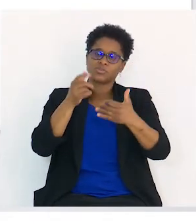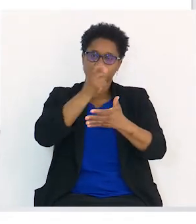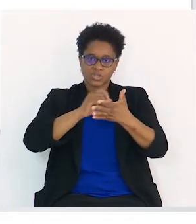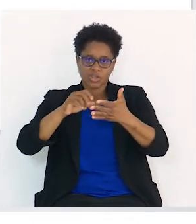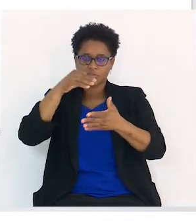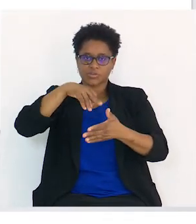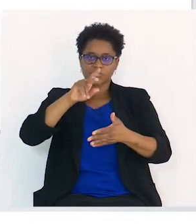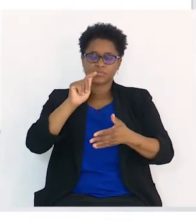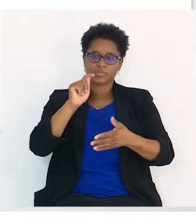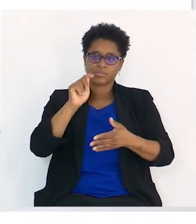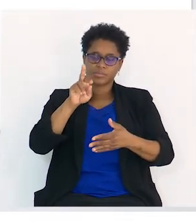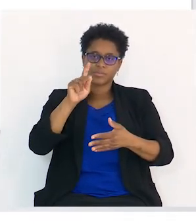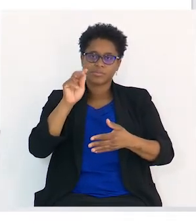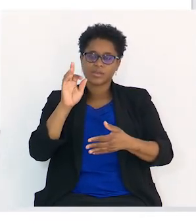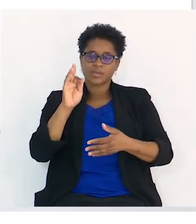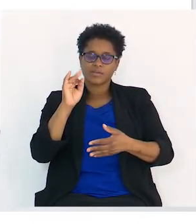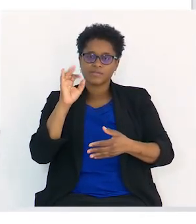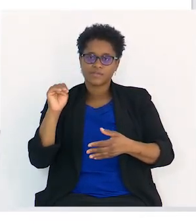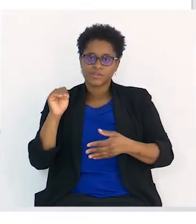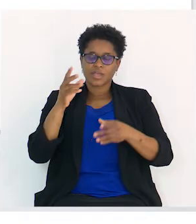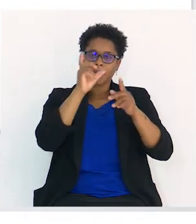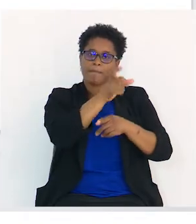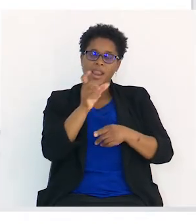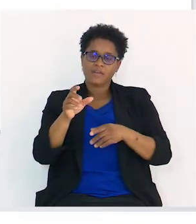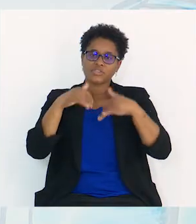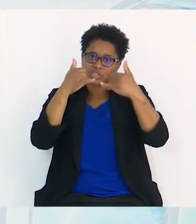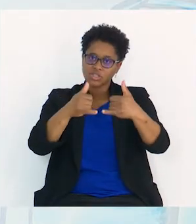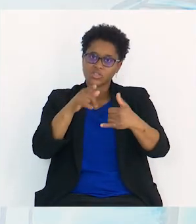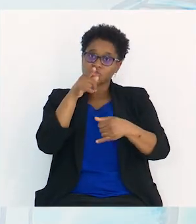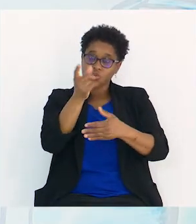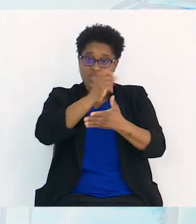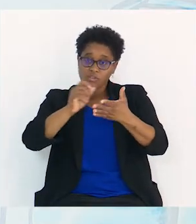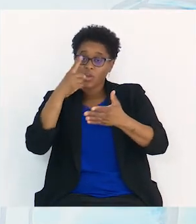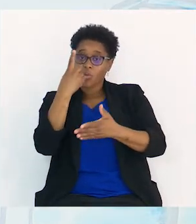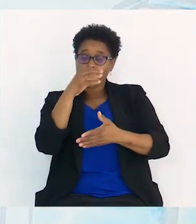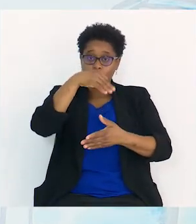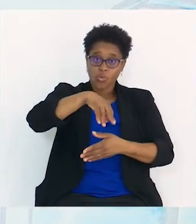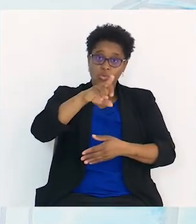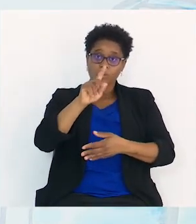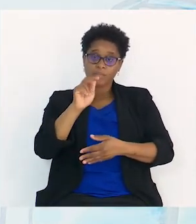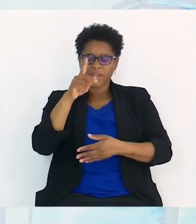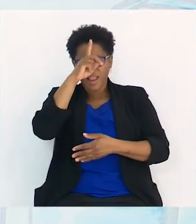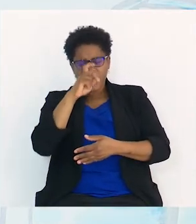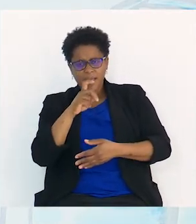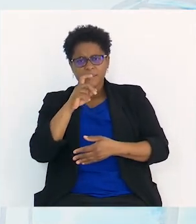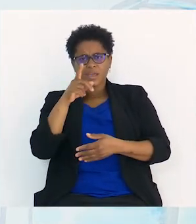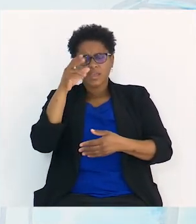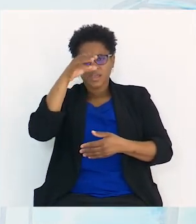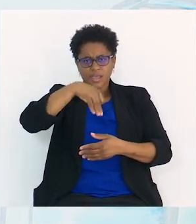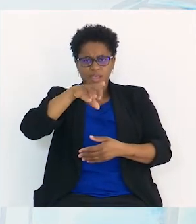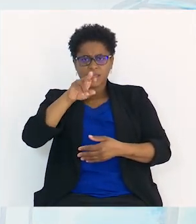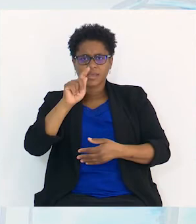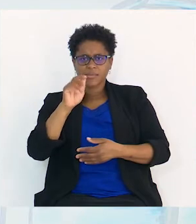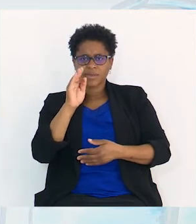às palavras seguintes. Tu vais adicionar um prefixo. Lembra-te que prefixo fica antes de radical